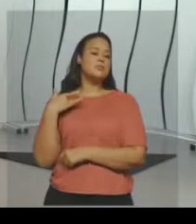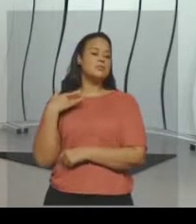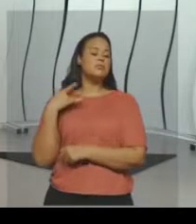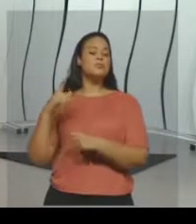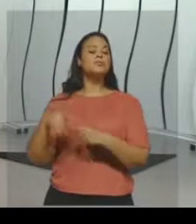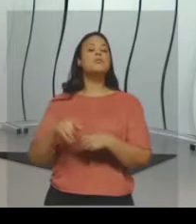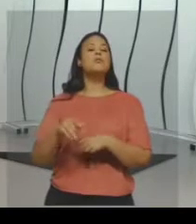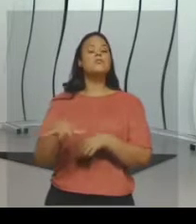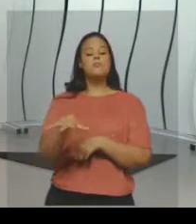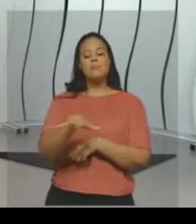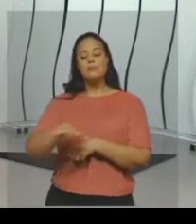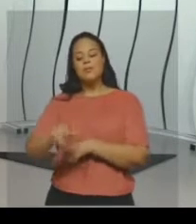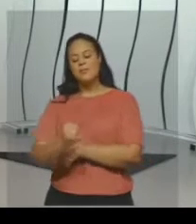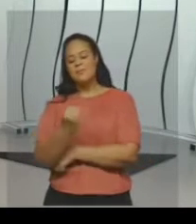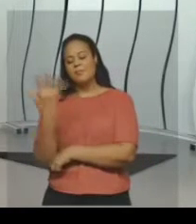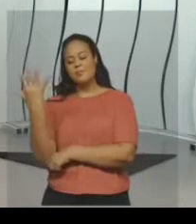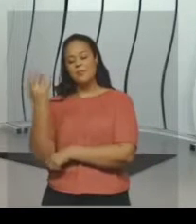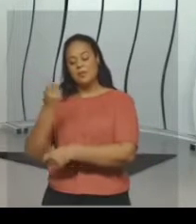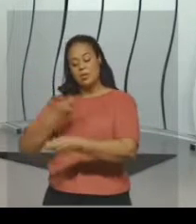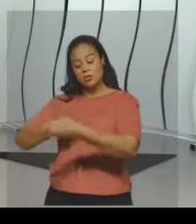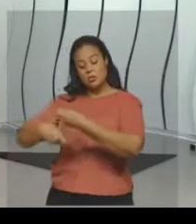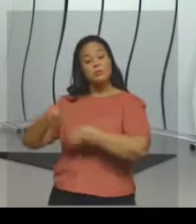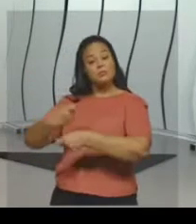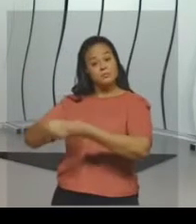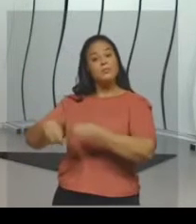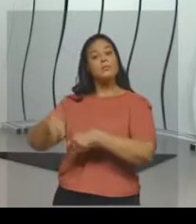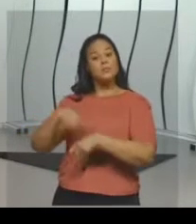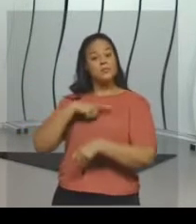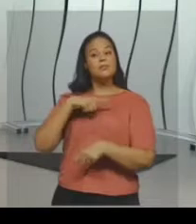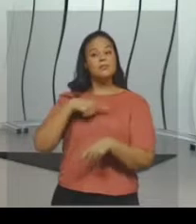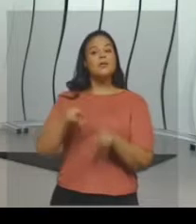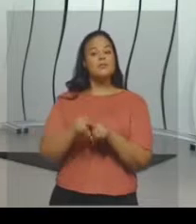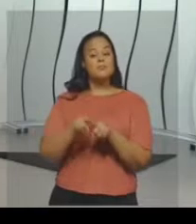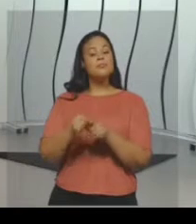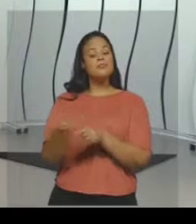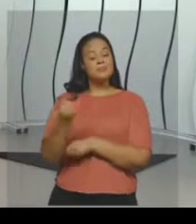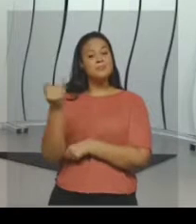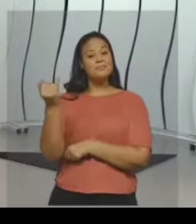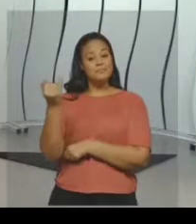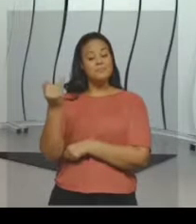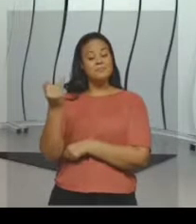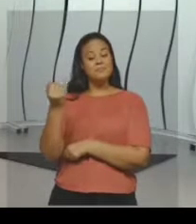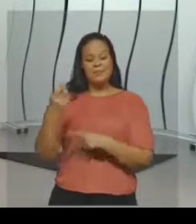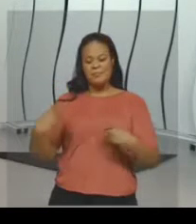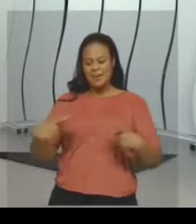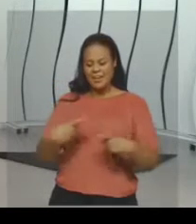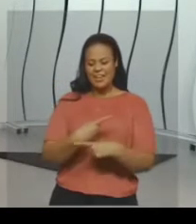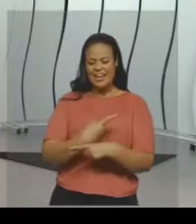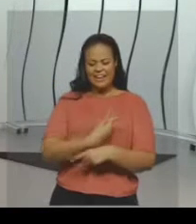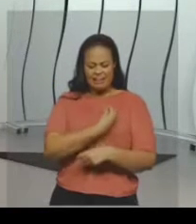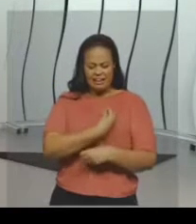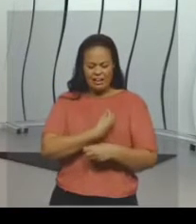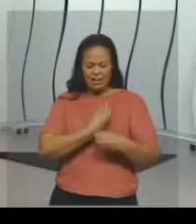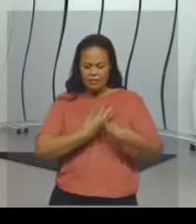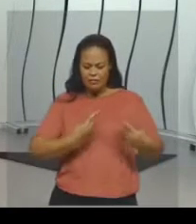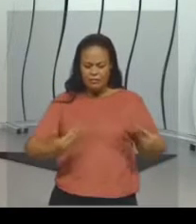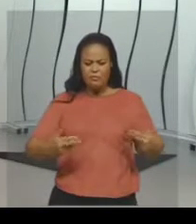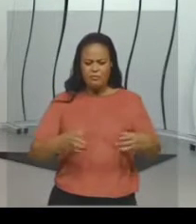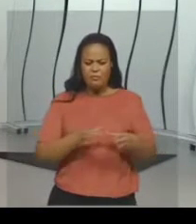o ambiente e para a economia. Então, as bactérias não são apenas seres vivos